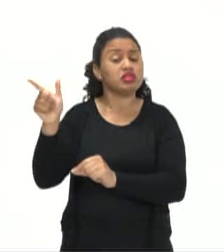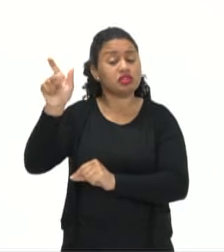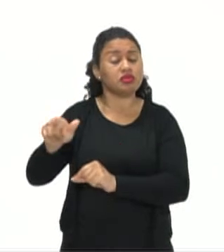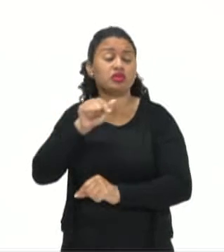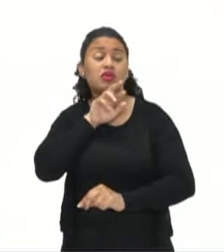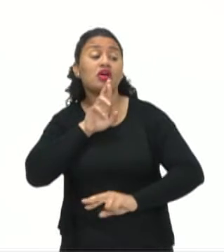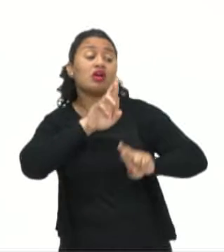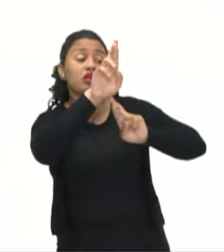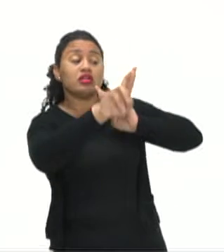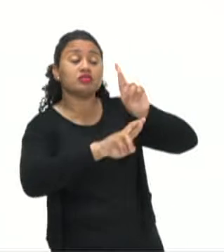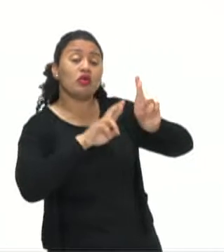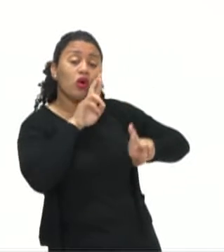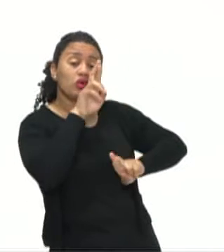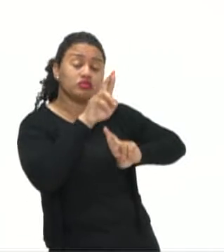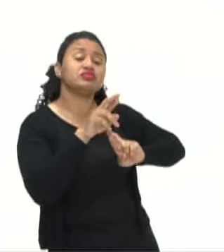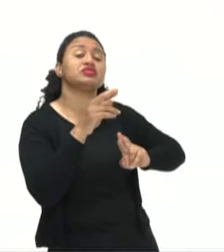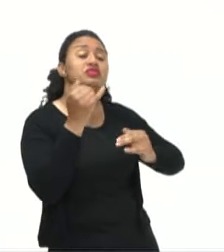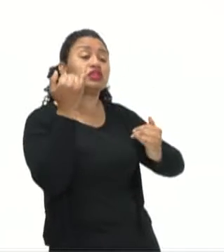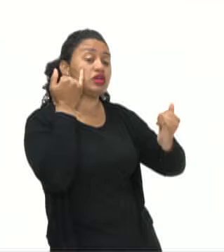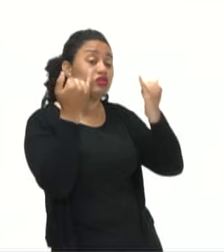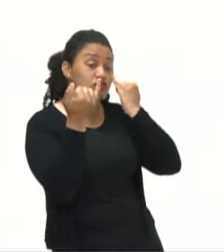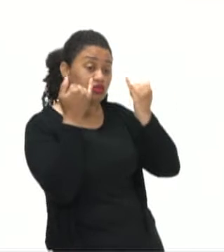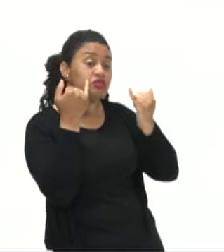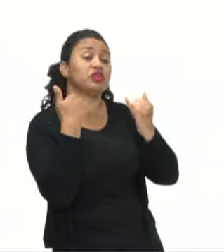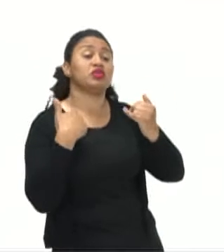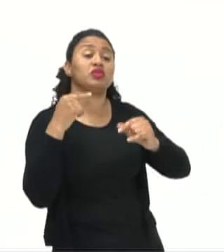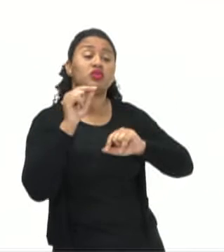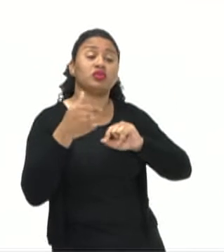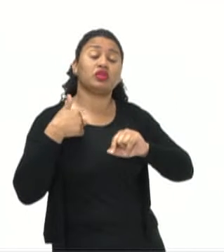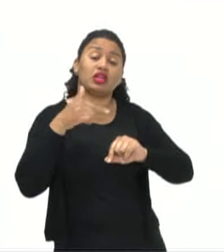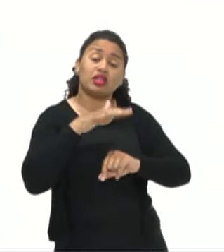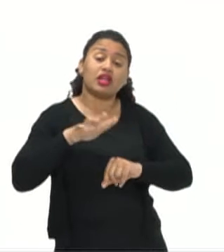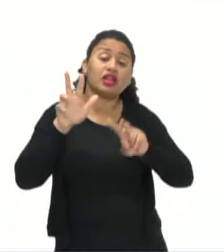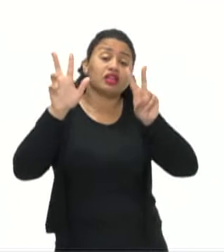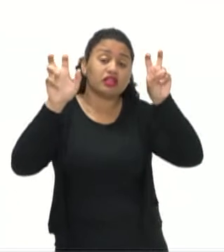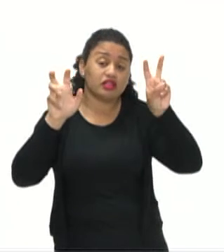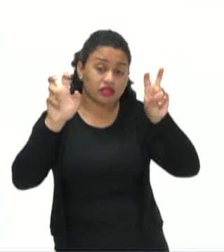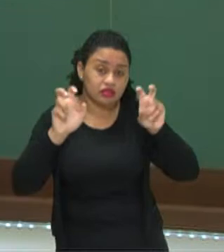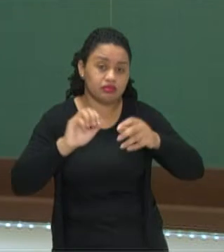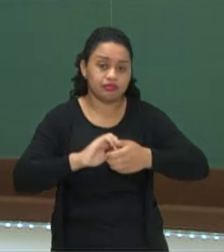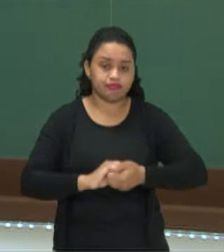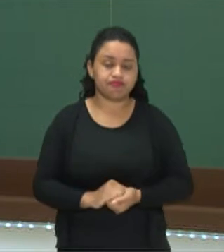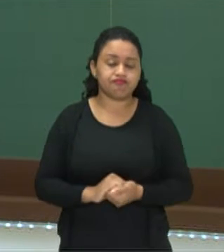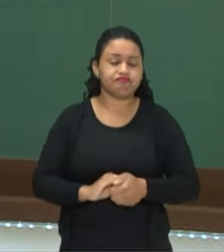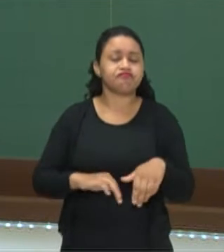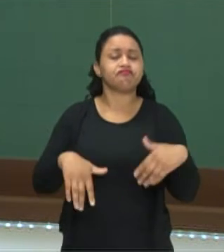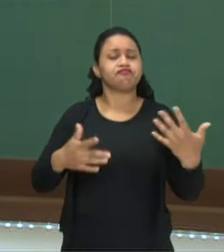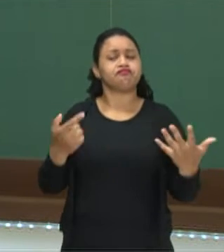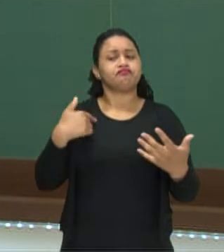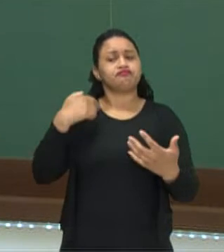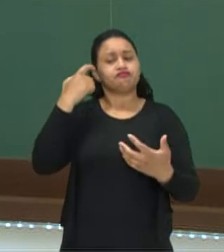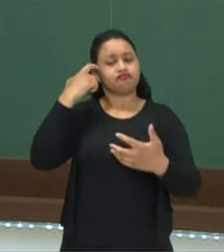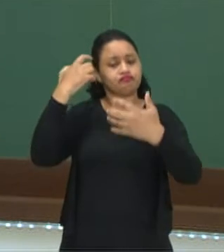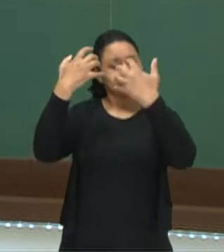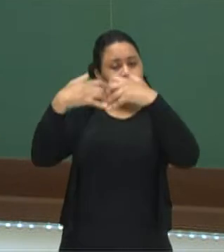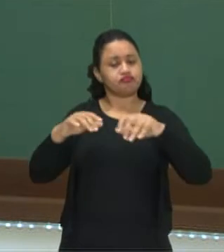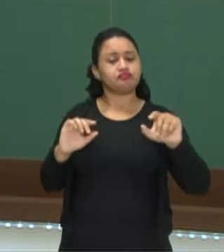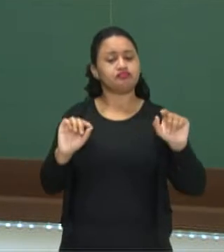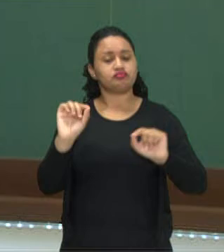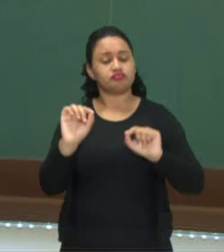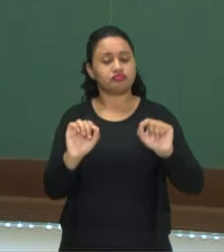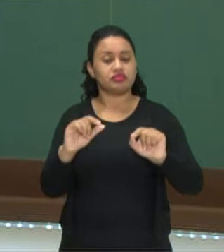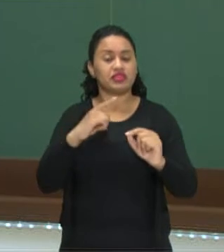declarações e informações sobre determinado assunto. Então vamos pensar lá. Se nós temos